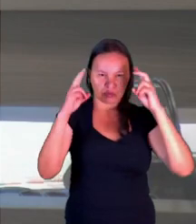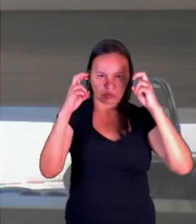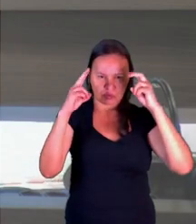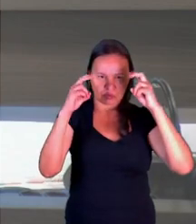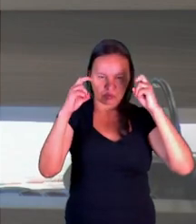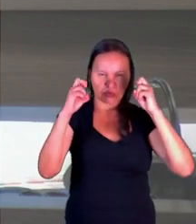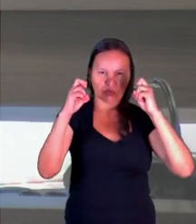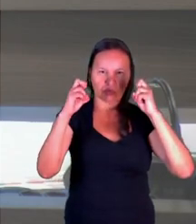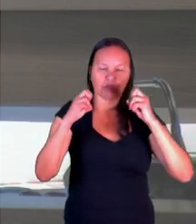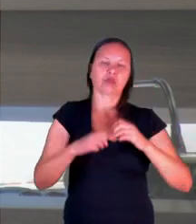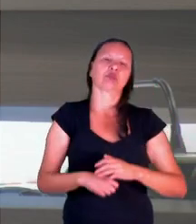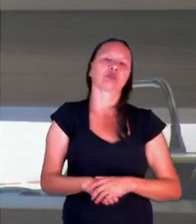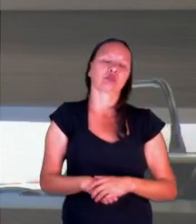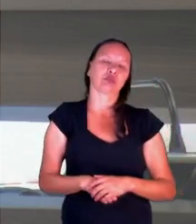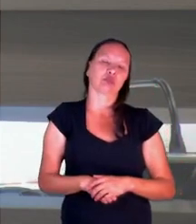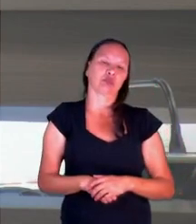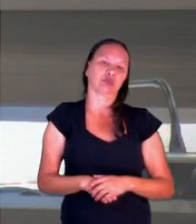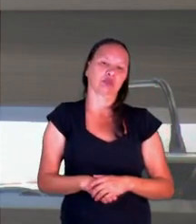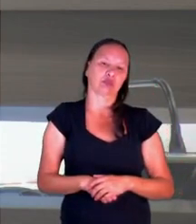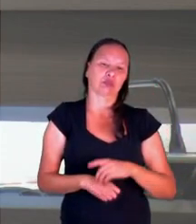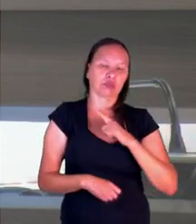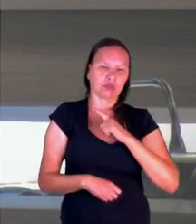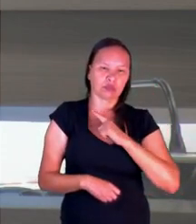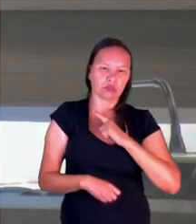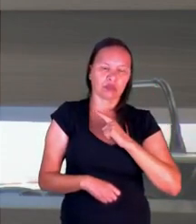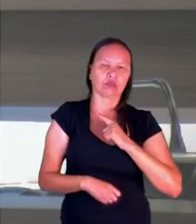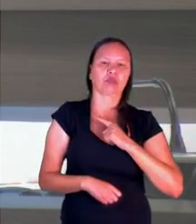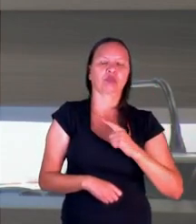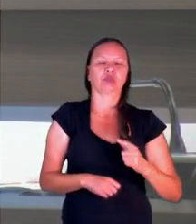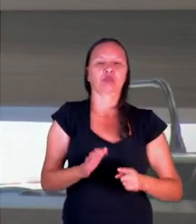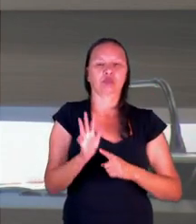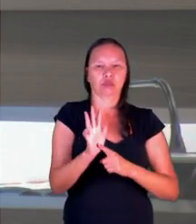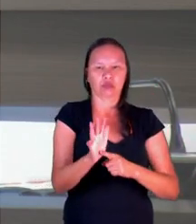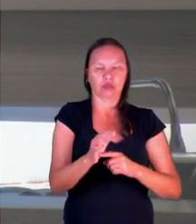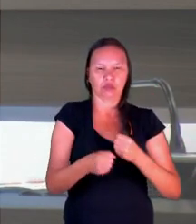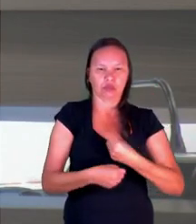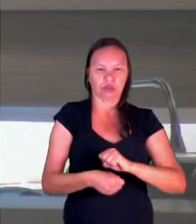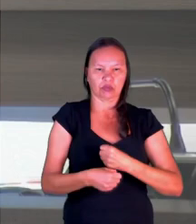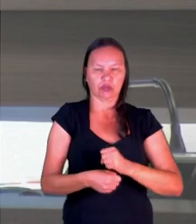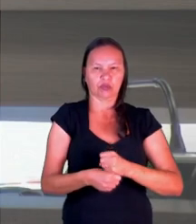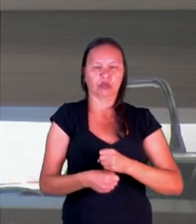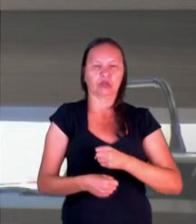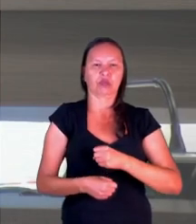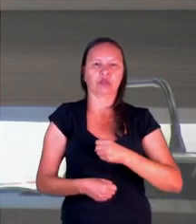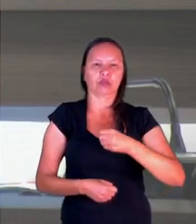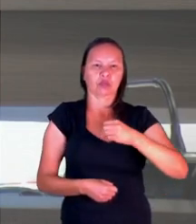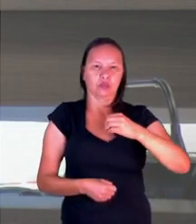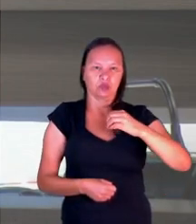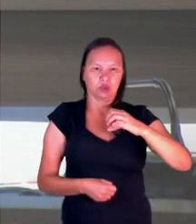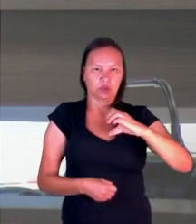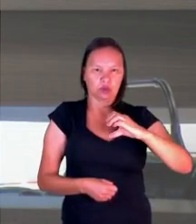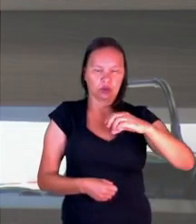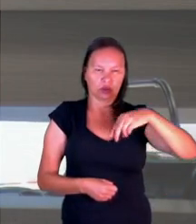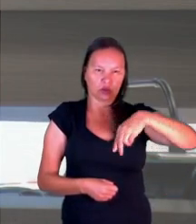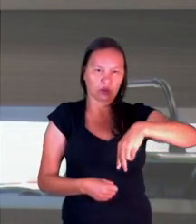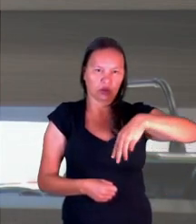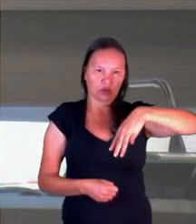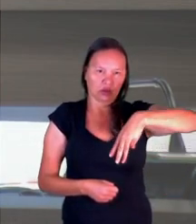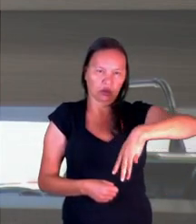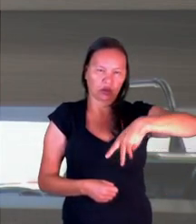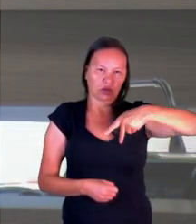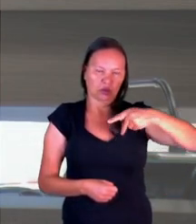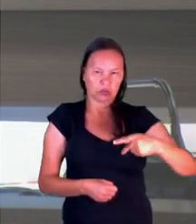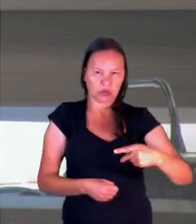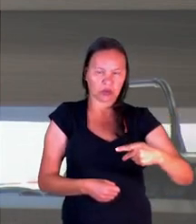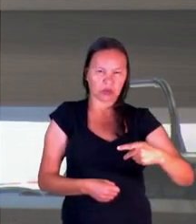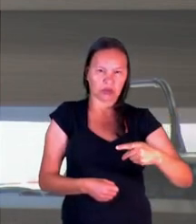eh dá para temos que mencionar a recomendação desse ano do cnmp né que eh recomenda que os